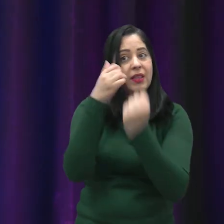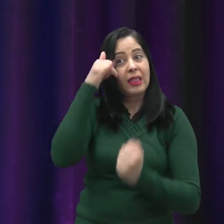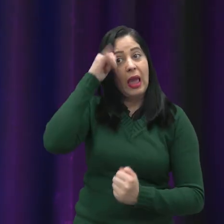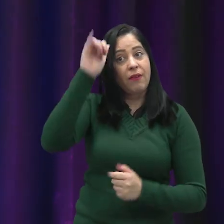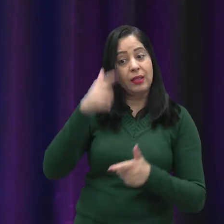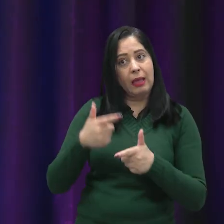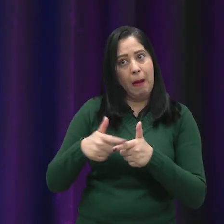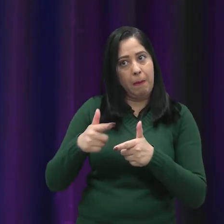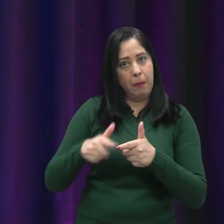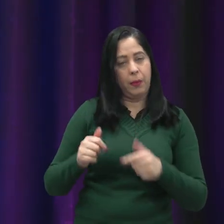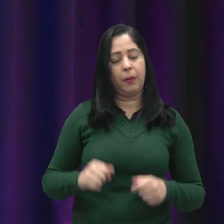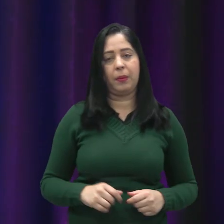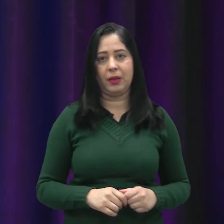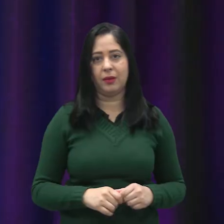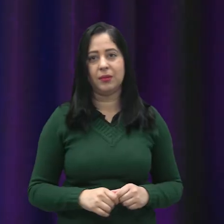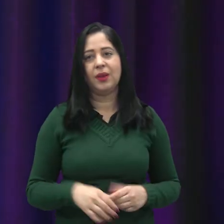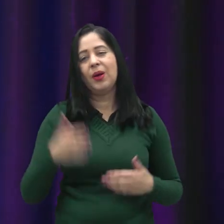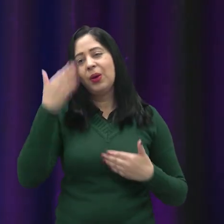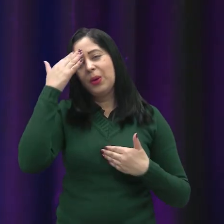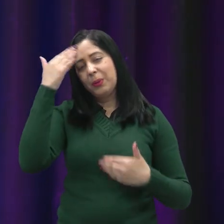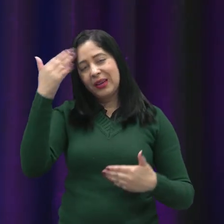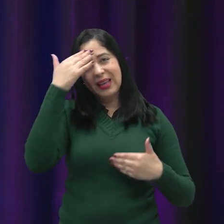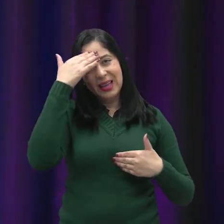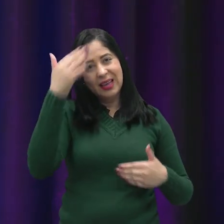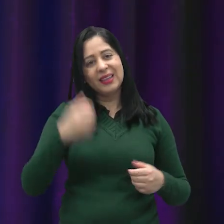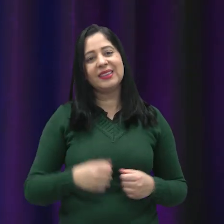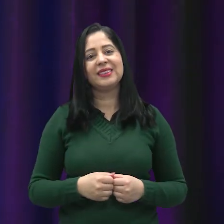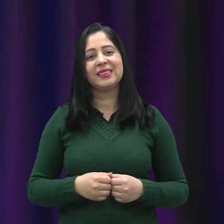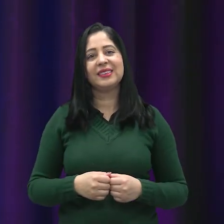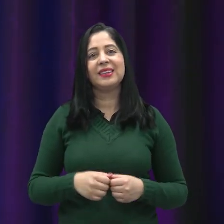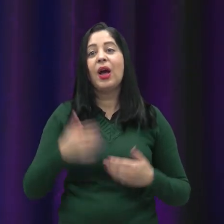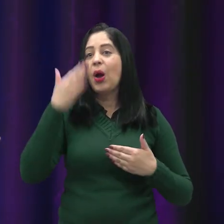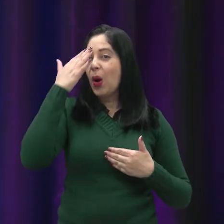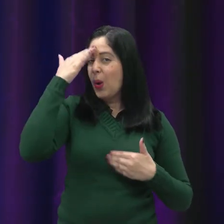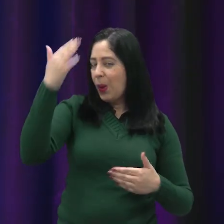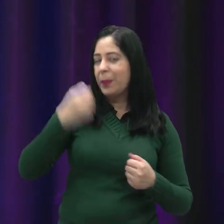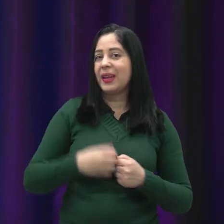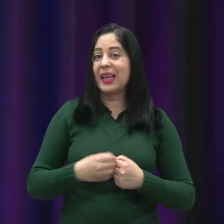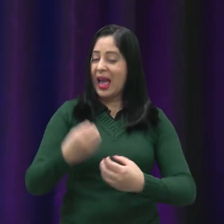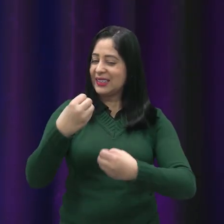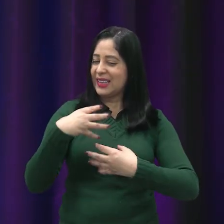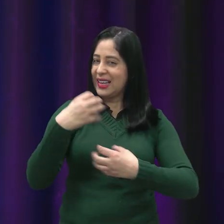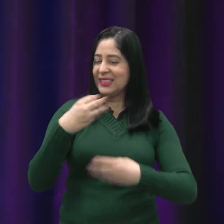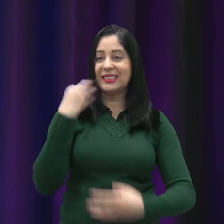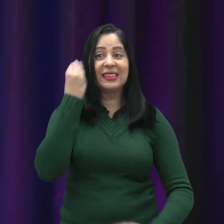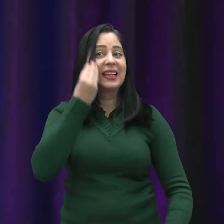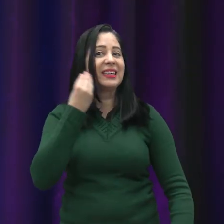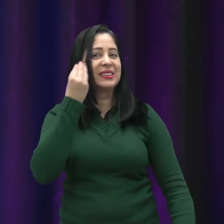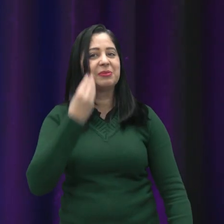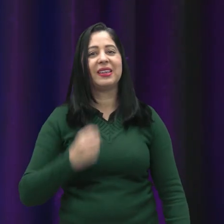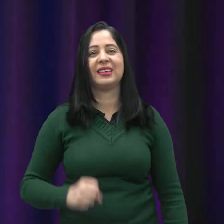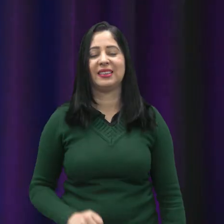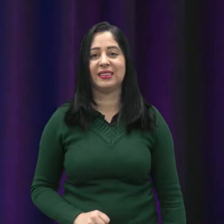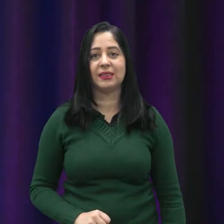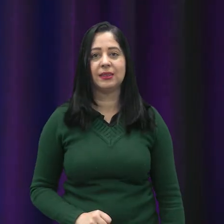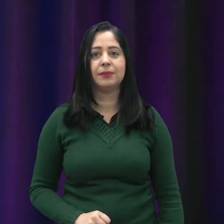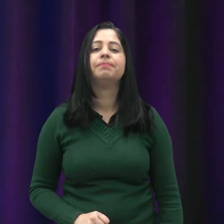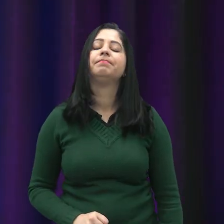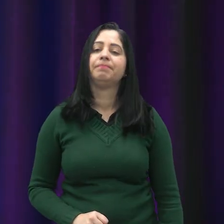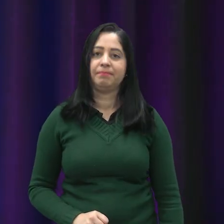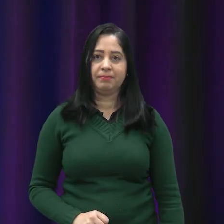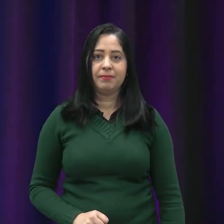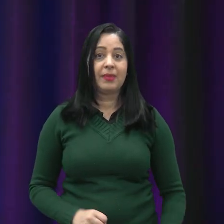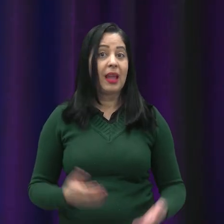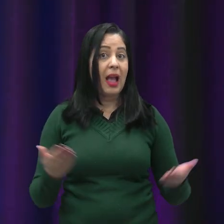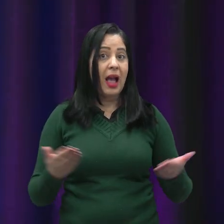por terem compartilhado conosco dessas experiências. E eu não podia deixar de convidar uma artista que faz uso da arte para